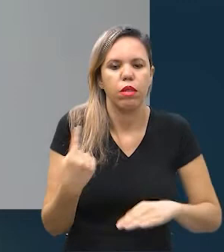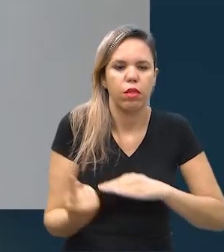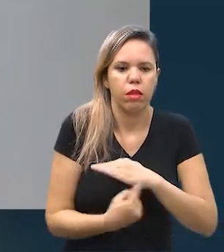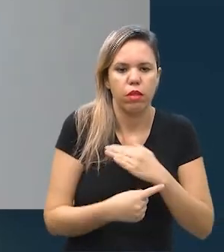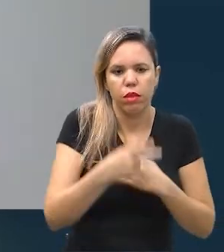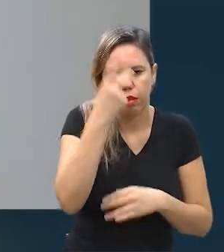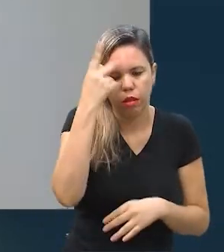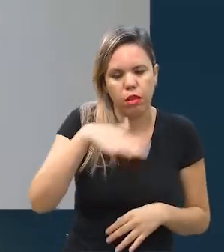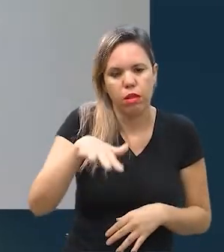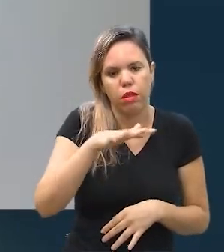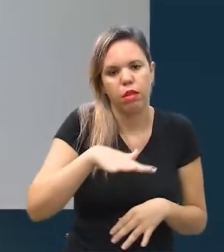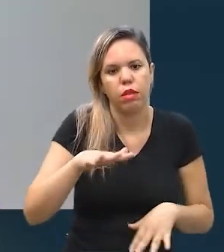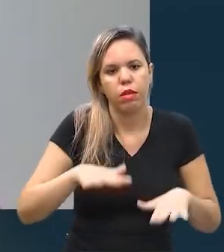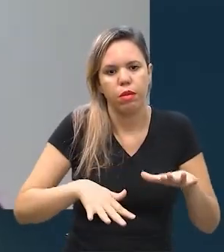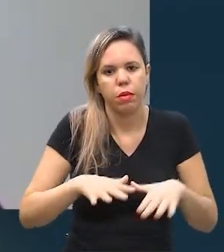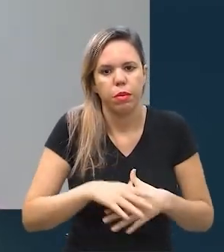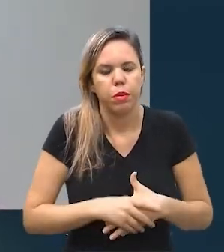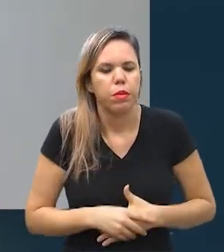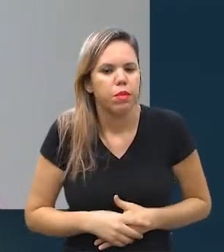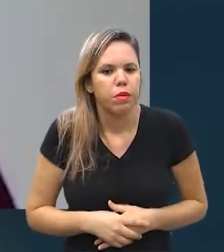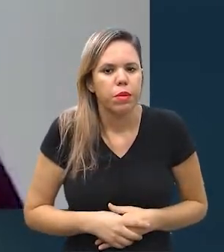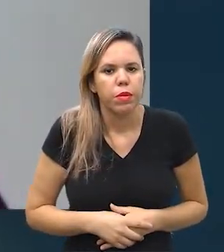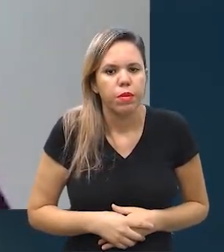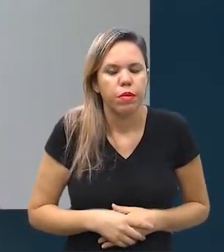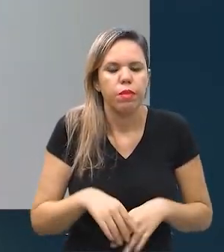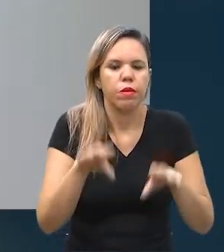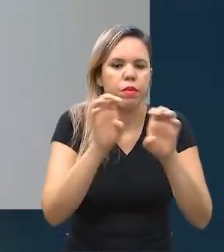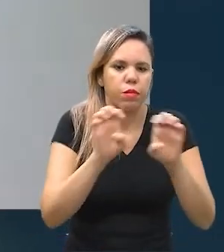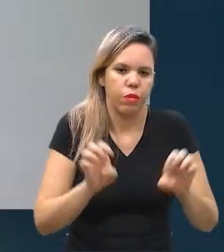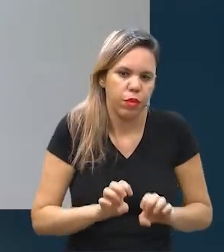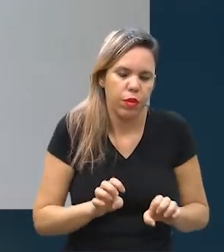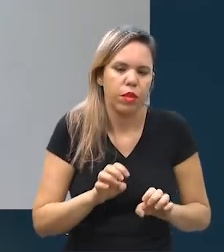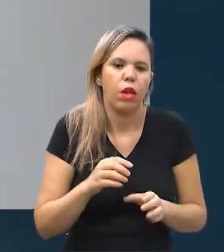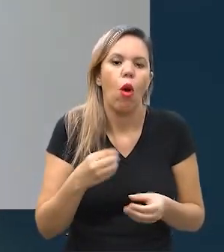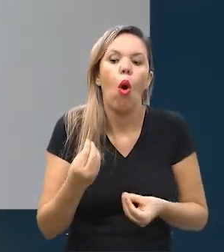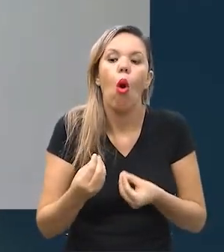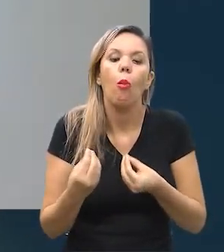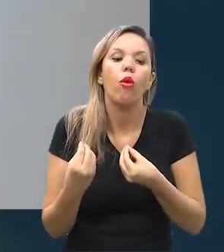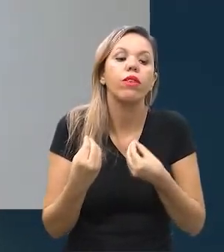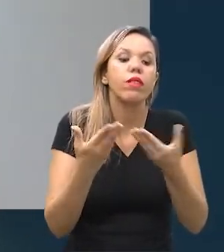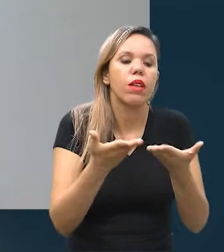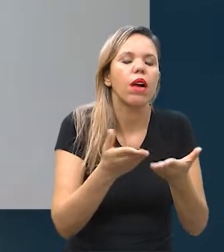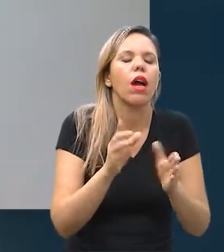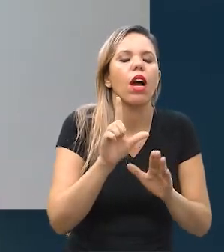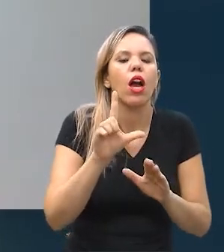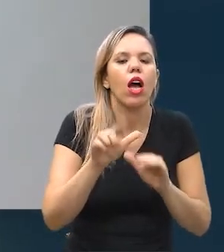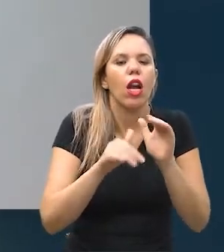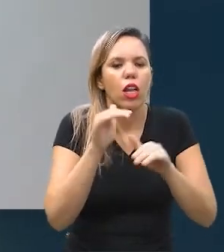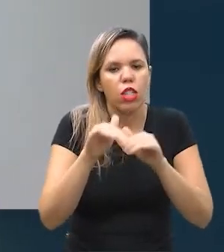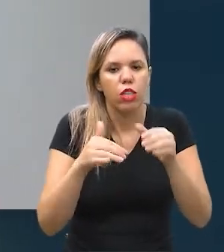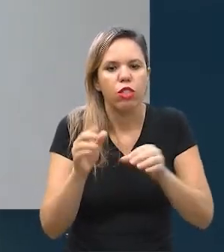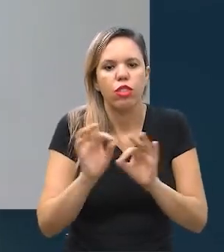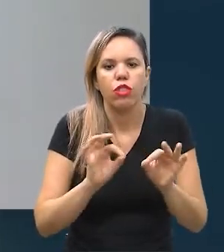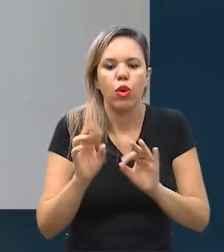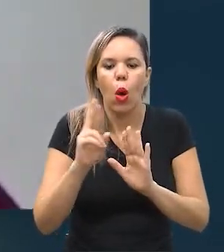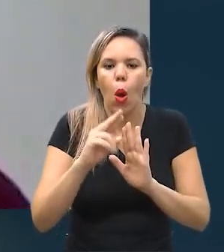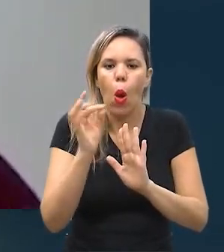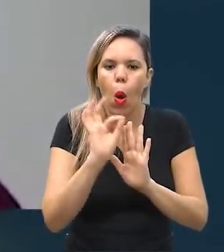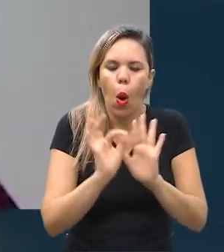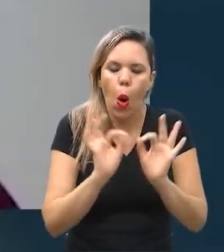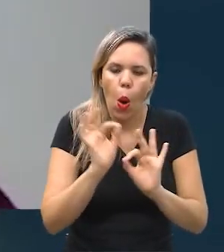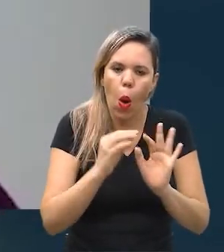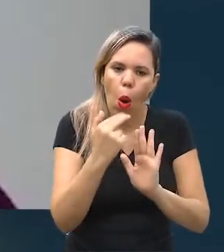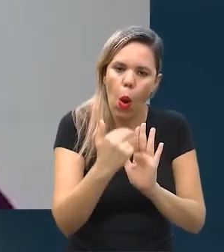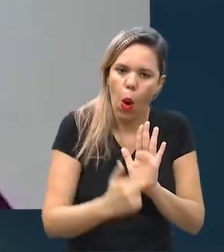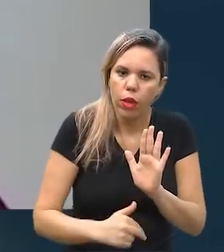consumidor. A questão de estruturar processos de entrega, a questão logística, a organização de pedidos.